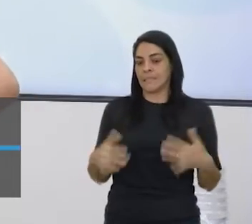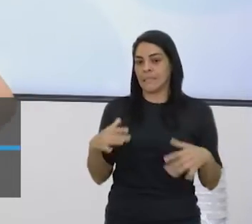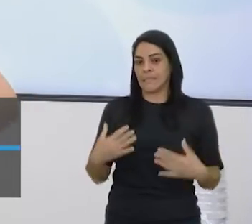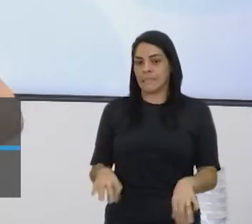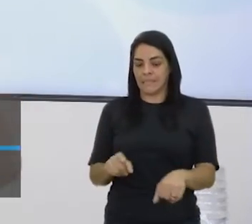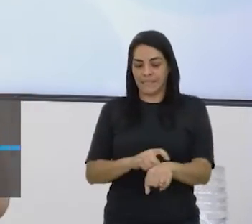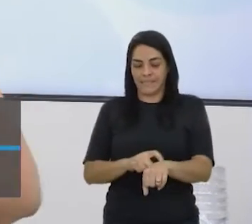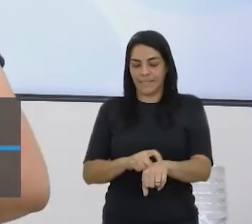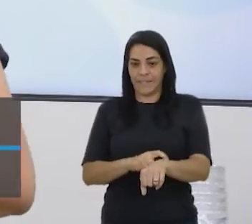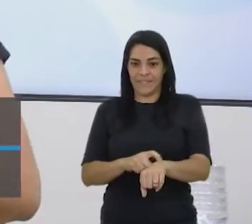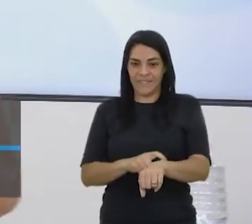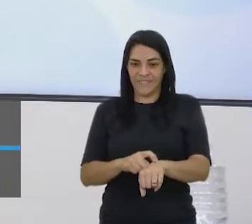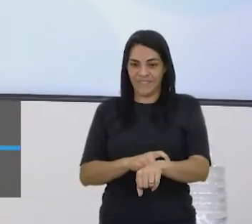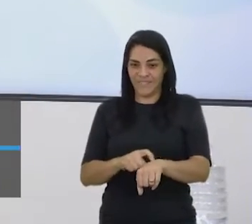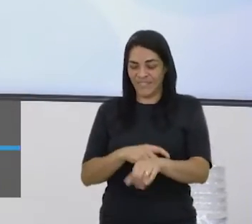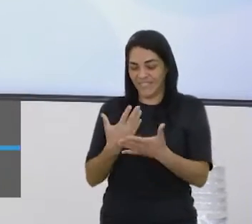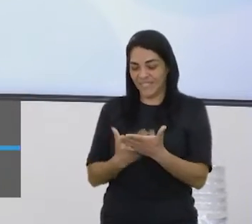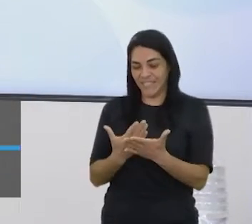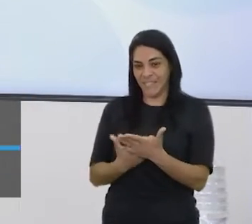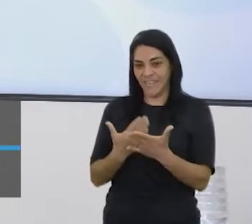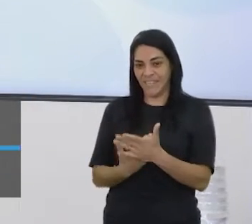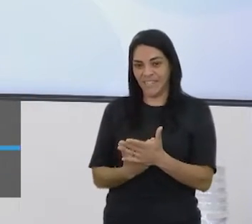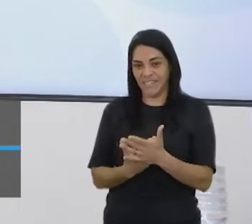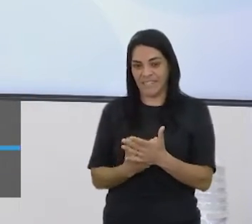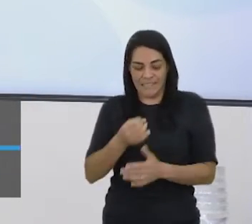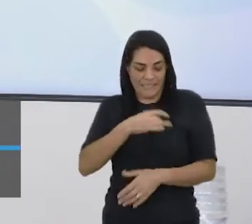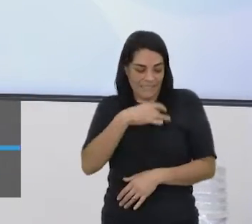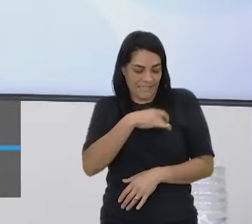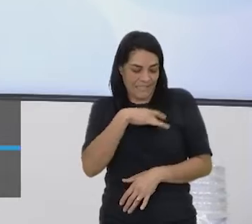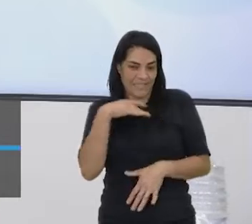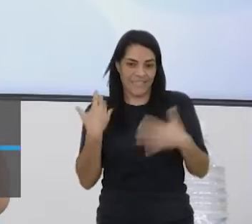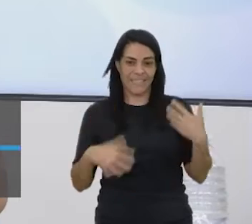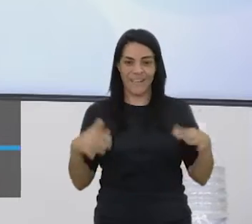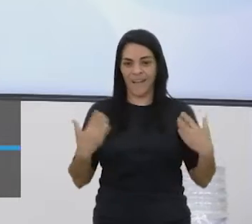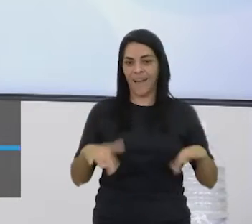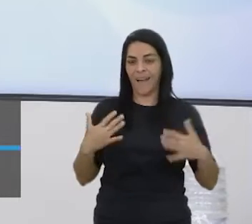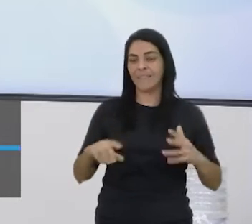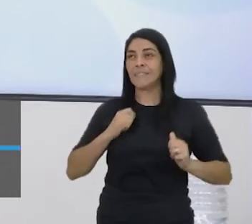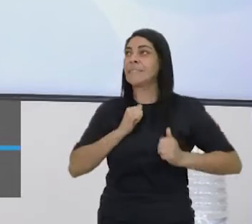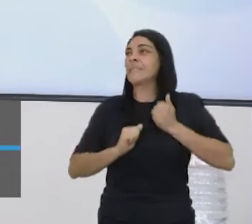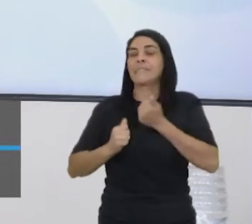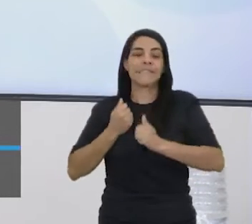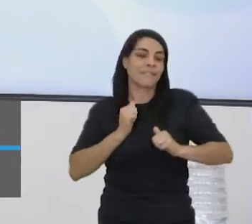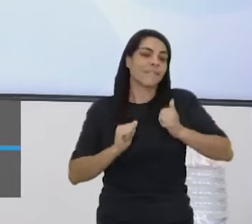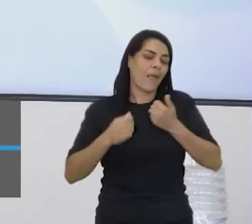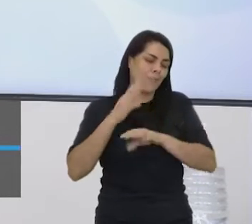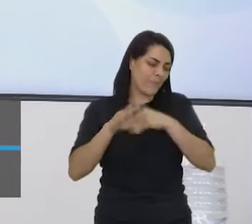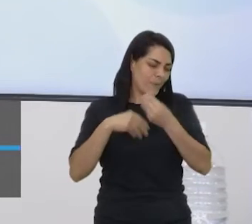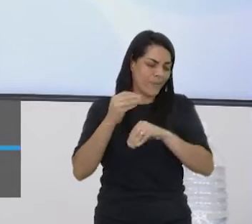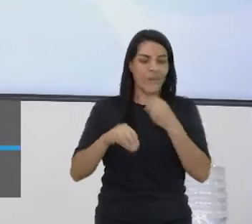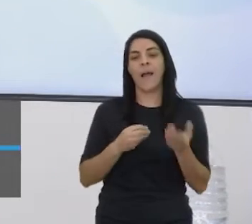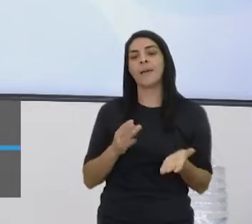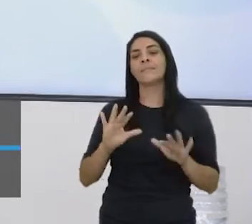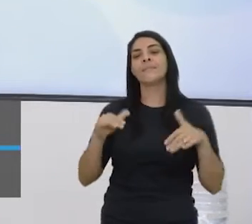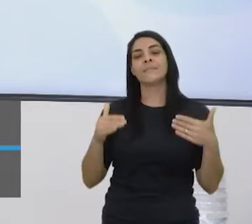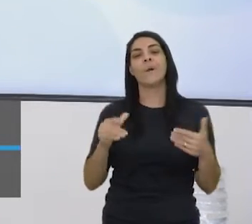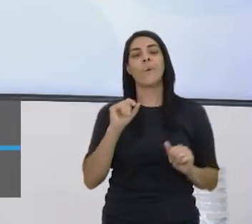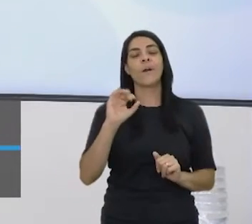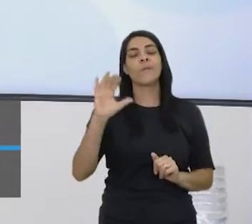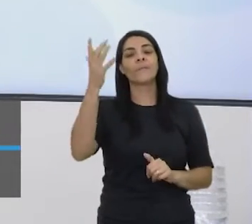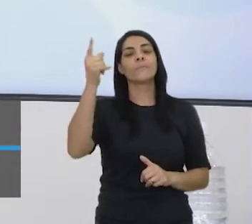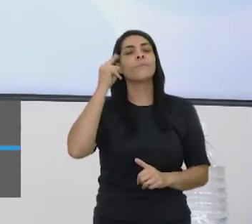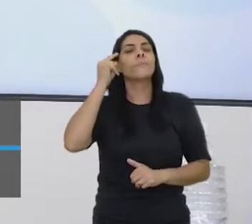nervoso de dar aula né Tipo sabe aquele nervosismo Aquela ansiedade e aí eu fiquei pensando que assim